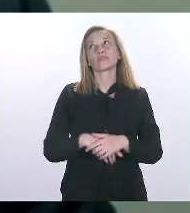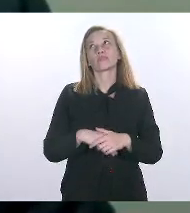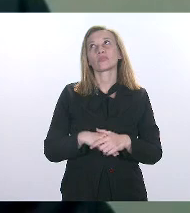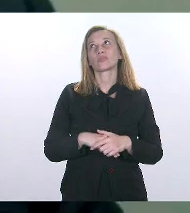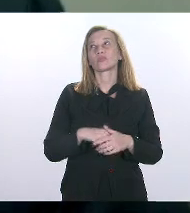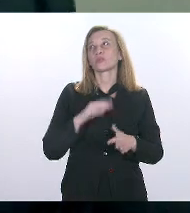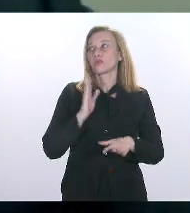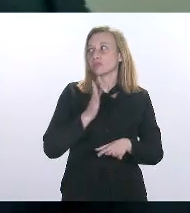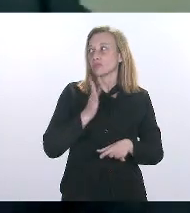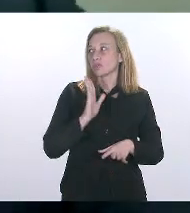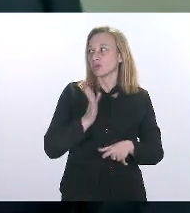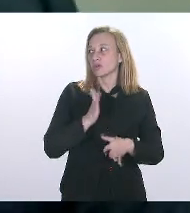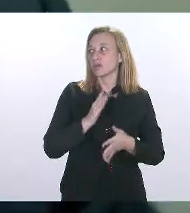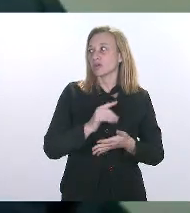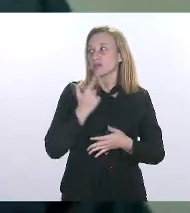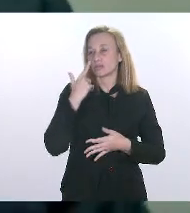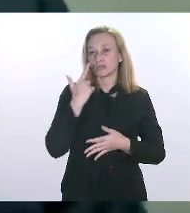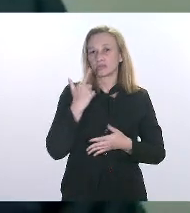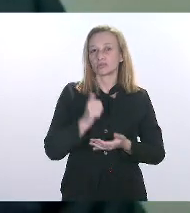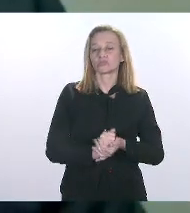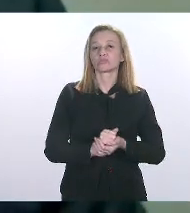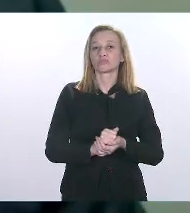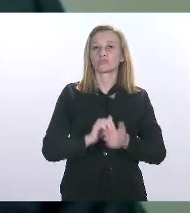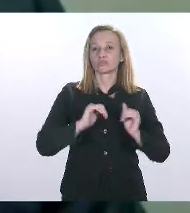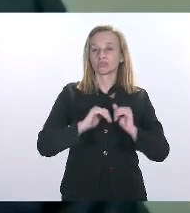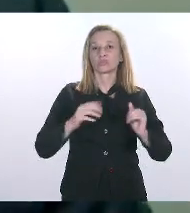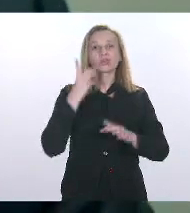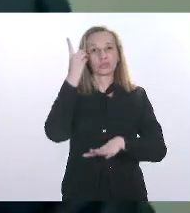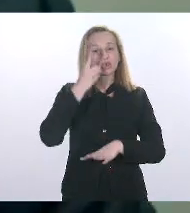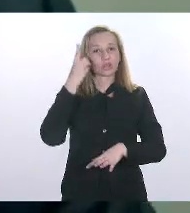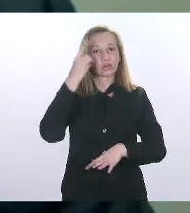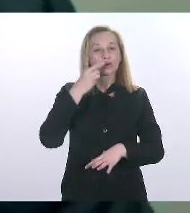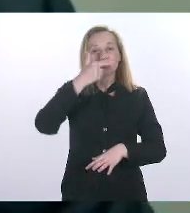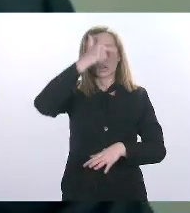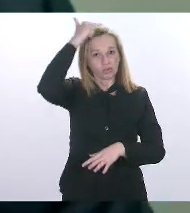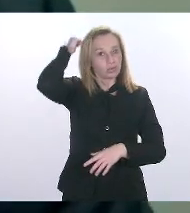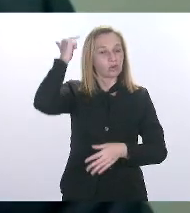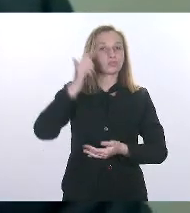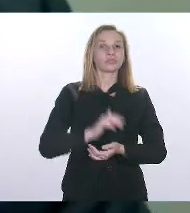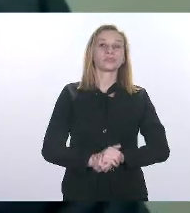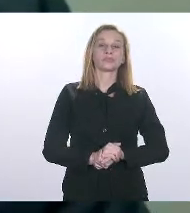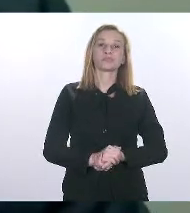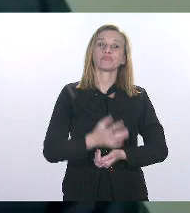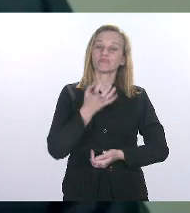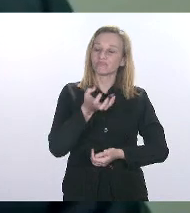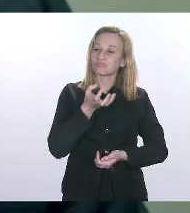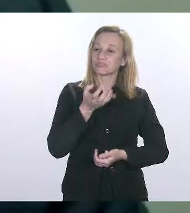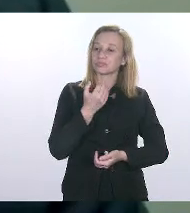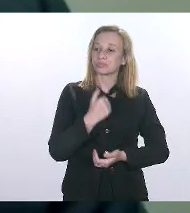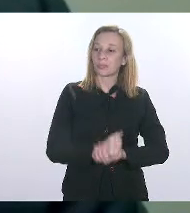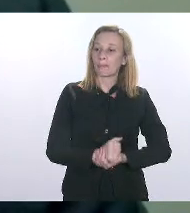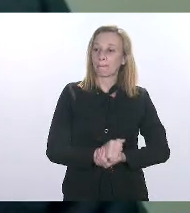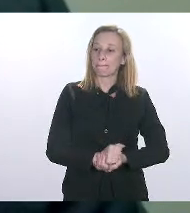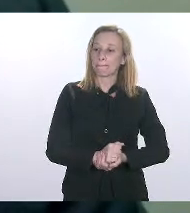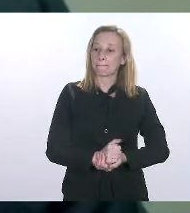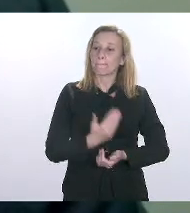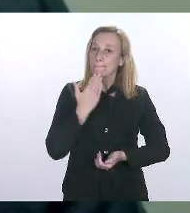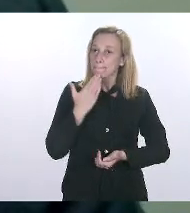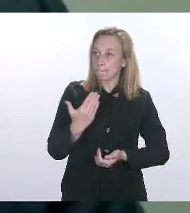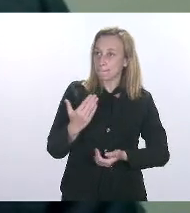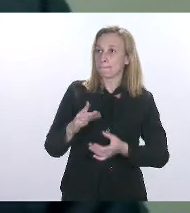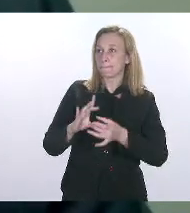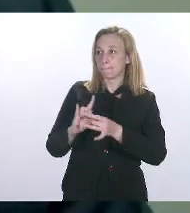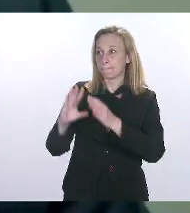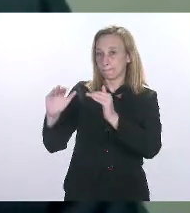já ouvindo e vendo um parecer em separado do deputado Luiz Paulo, eu queria sugerir, se Vossa Excelência assim